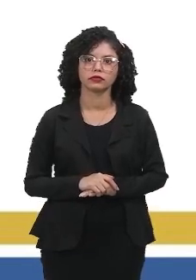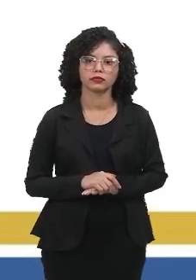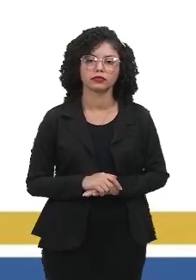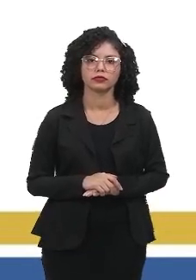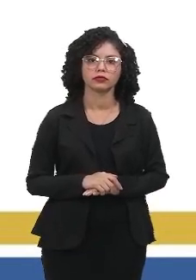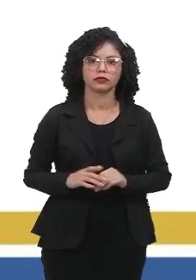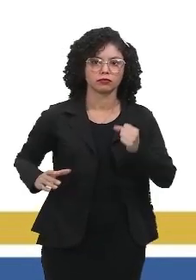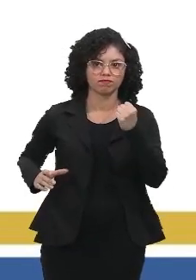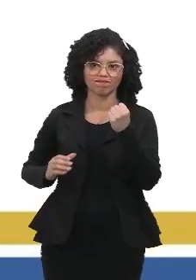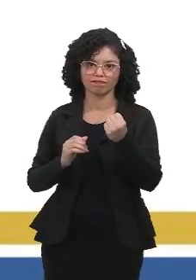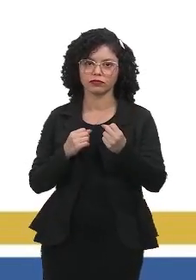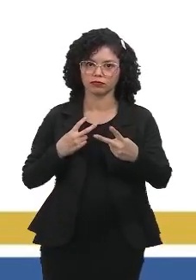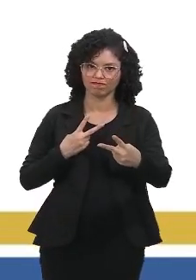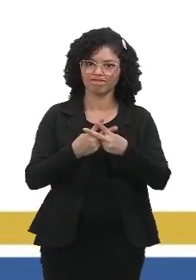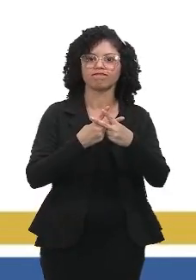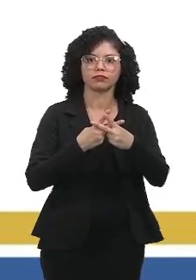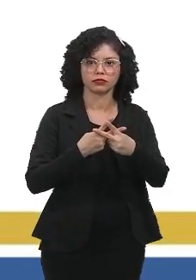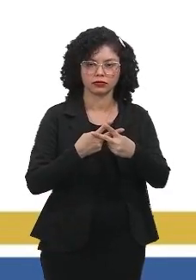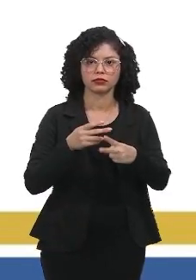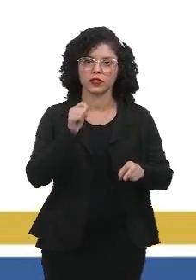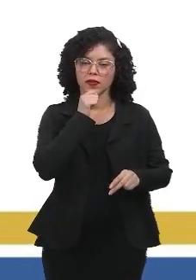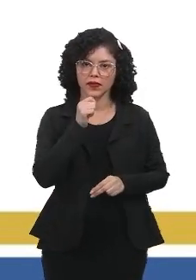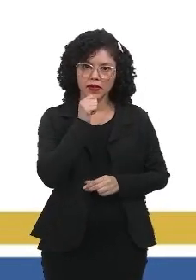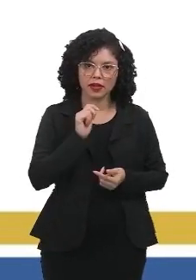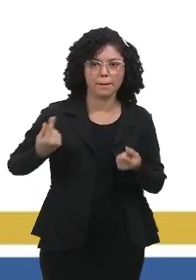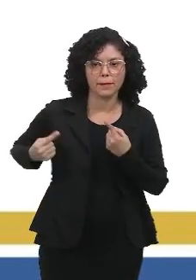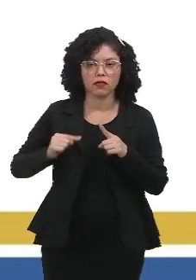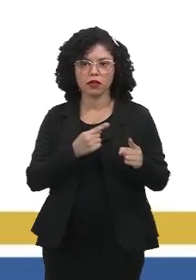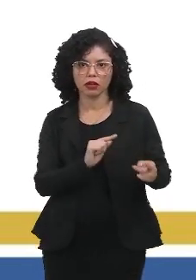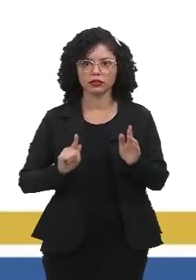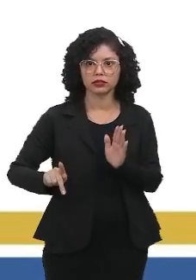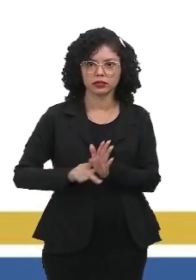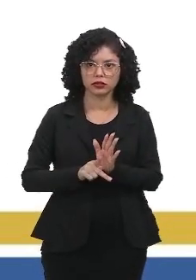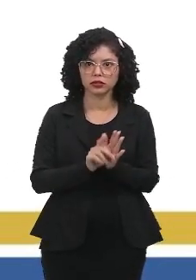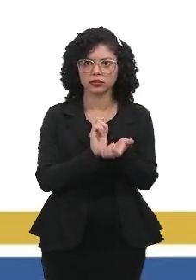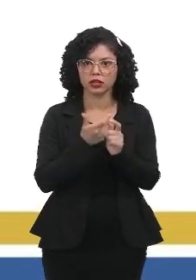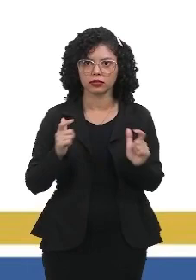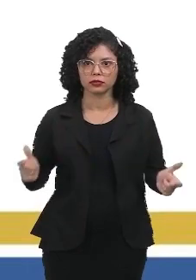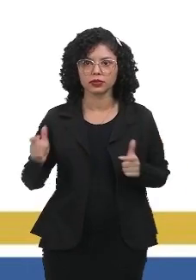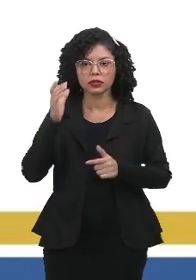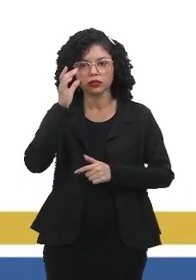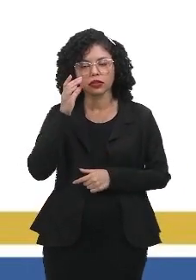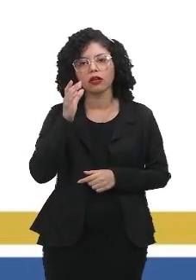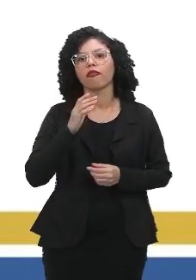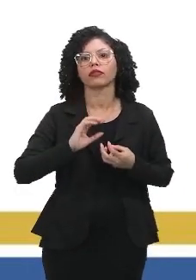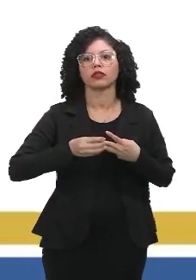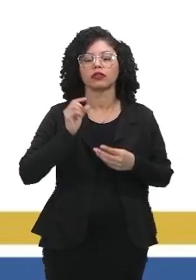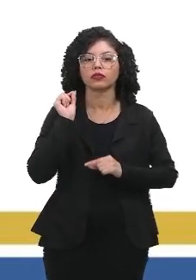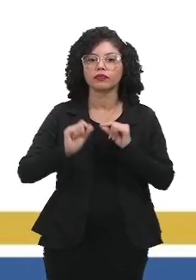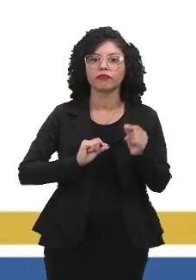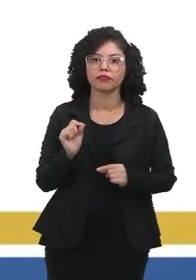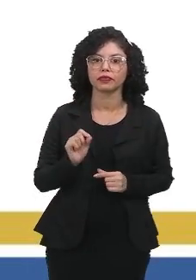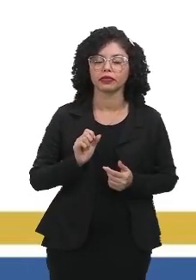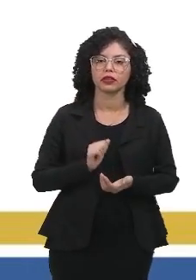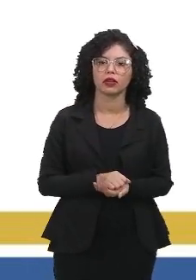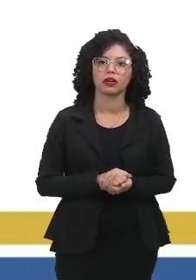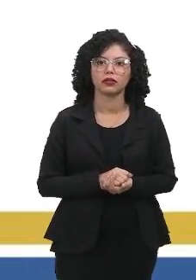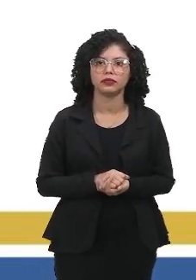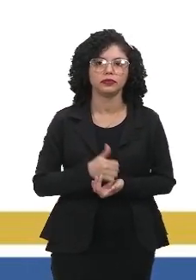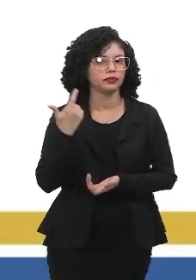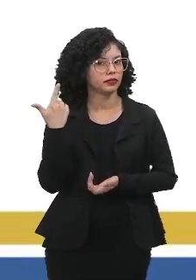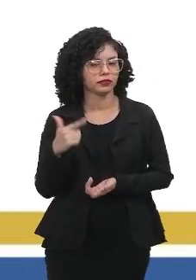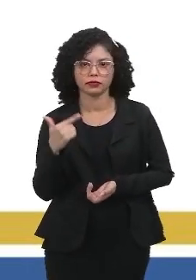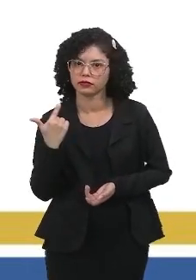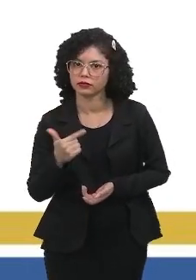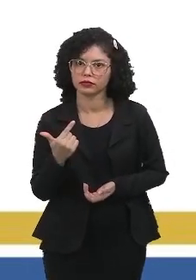esse bloqueio provocado pelo cianeto aumenta a concentração celular de Que bom se não vai